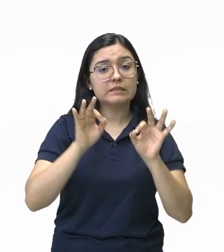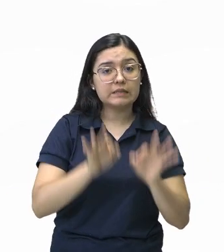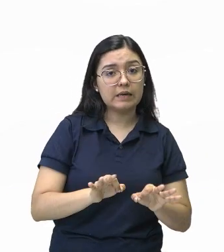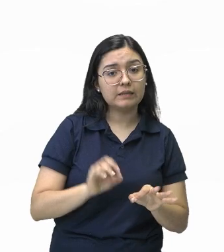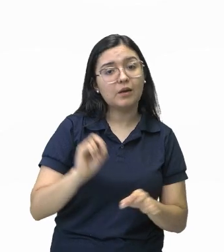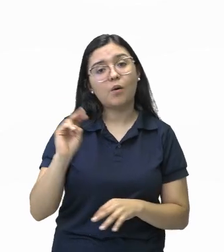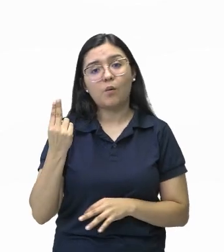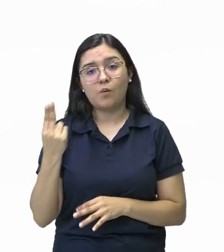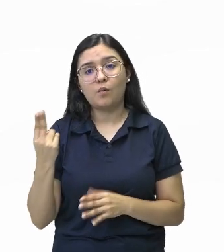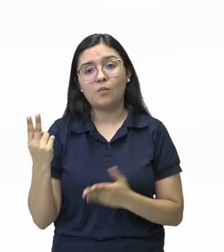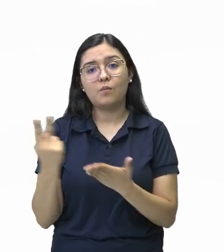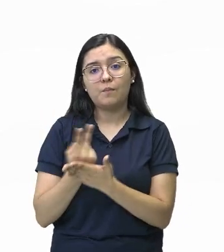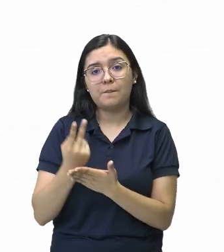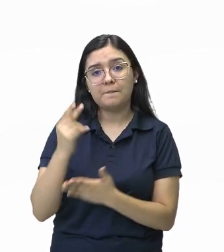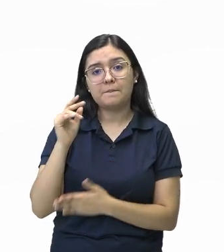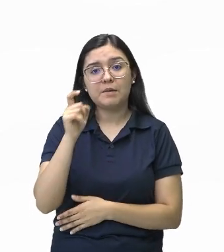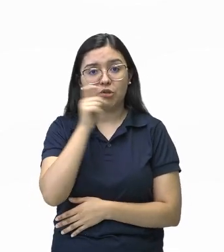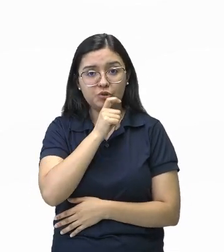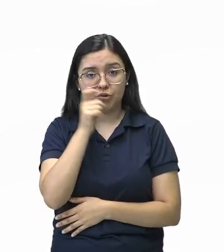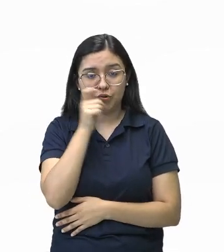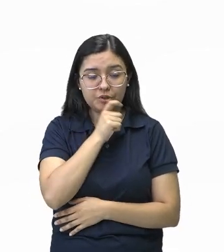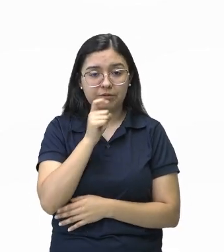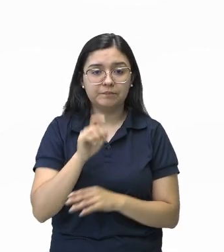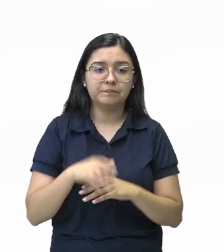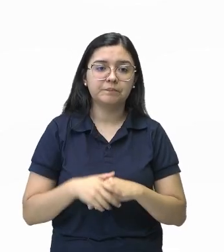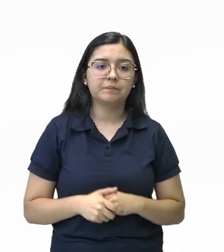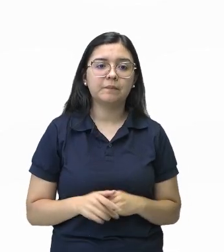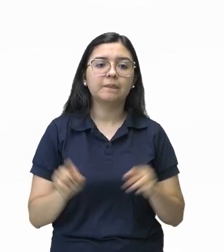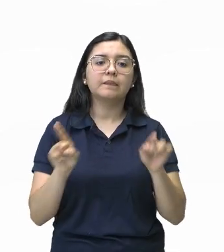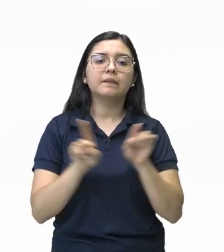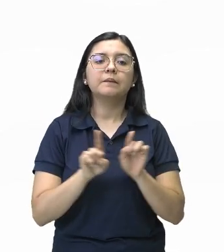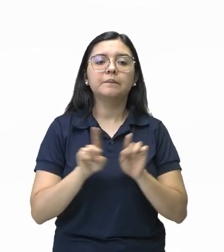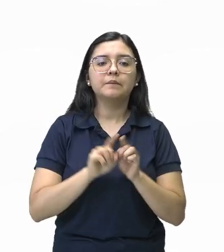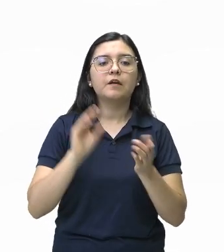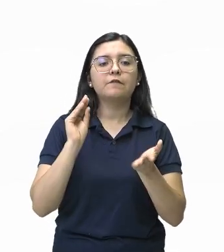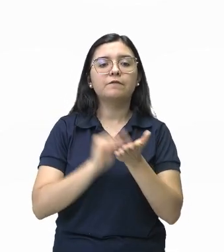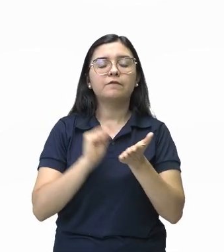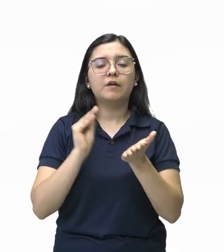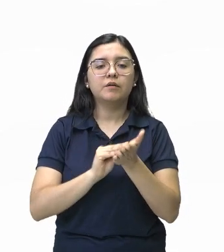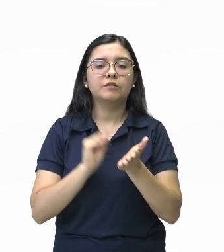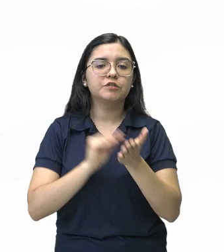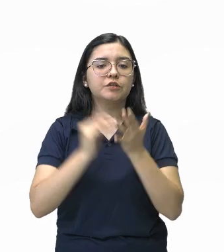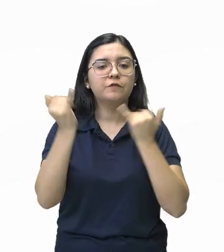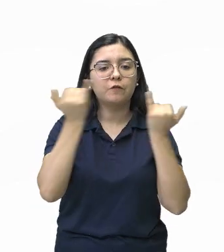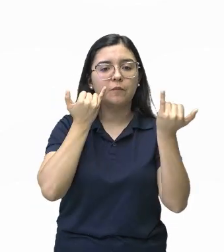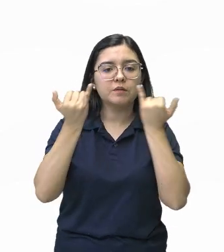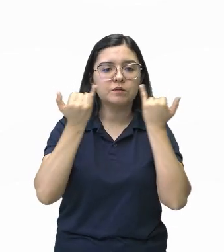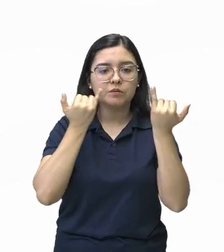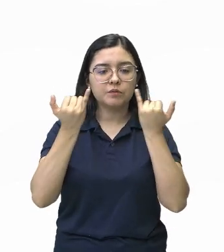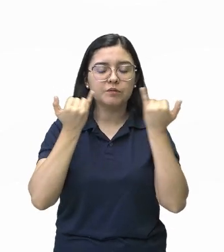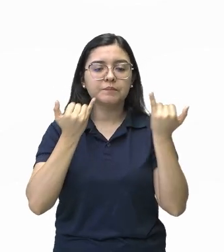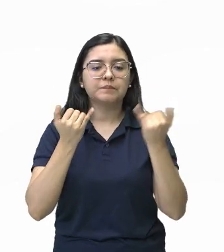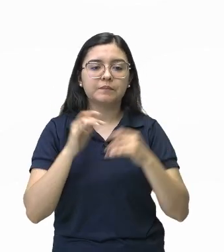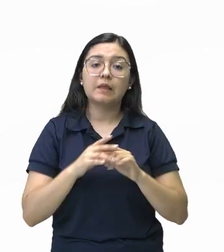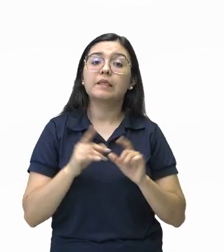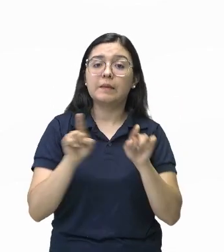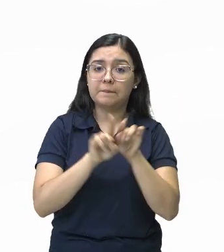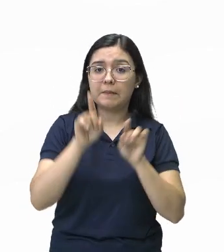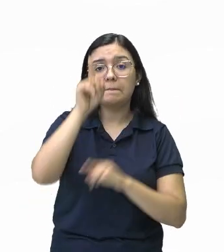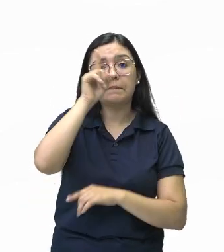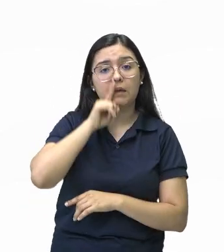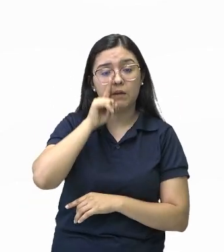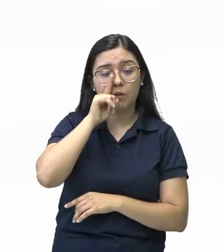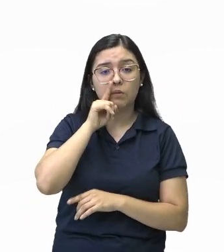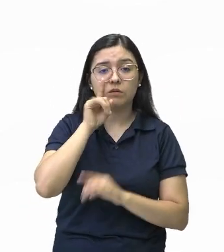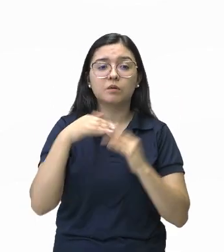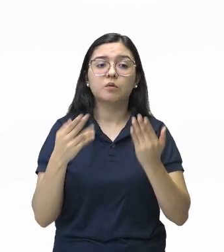corretas ou fake. E a desinformação online e receitas caseiras também pode ser perigoso, né?